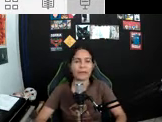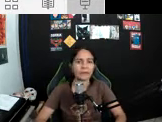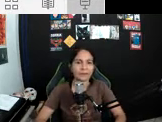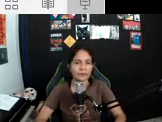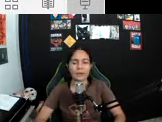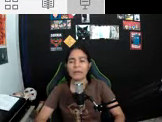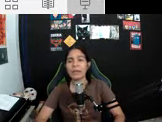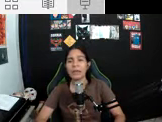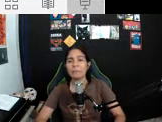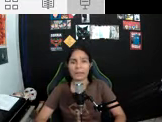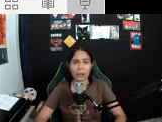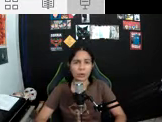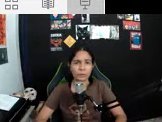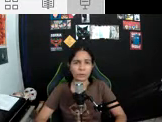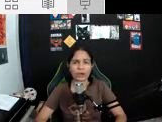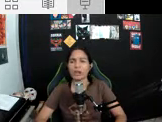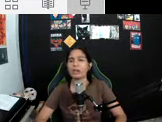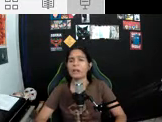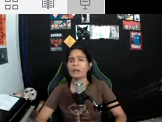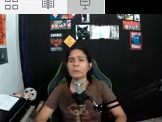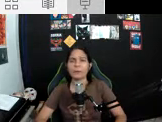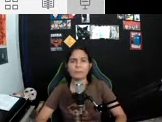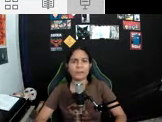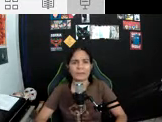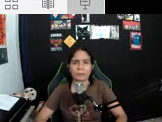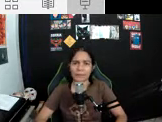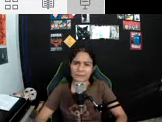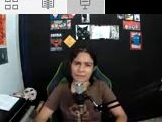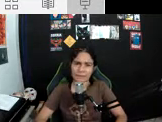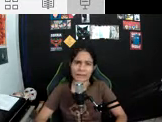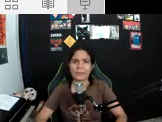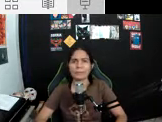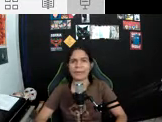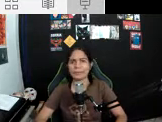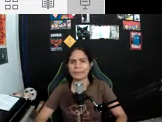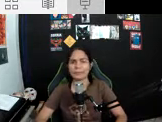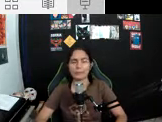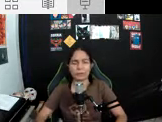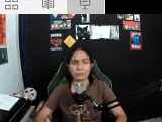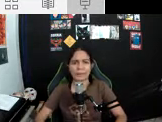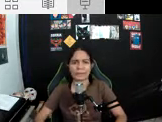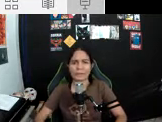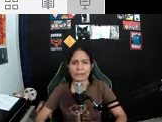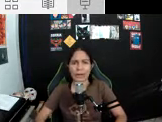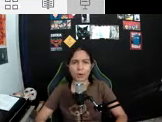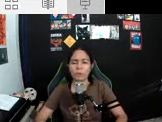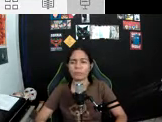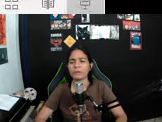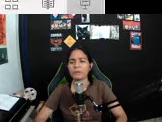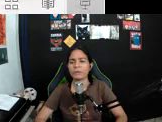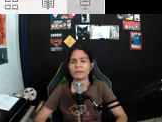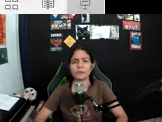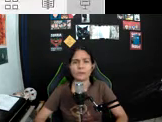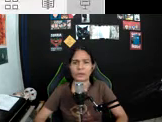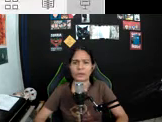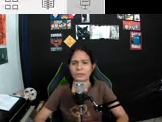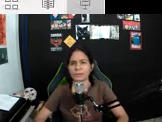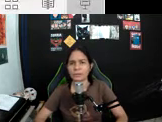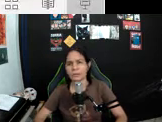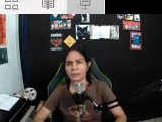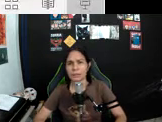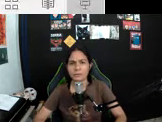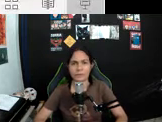vai evitar que você pegue Covid. Não vai precisar mais andar de máscara na rua, porque você, se